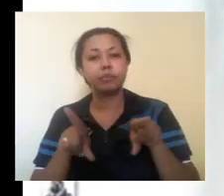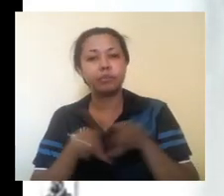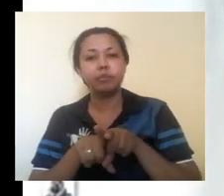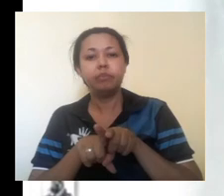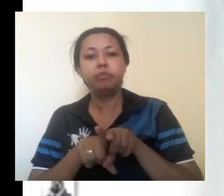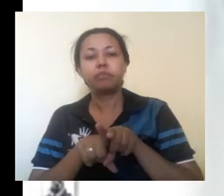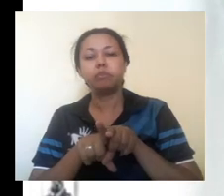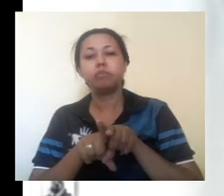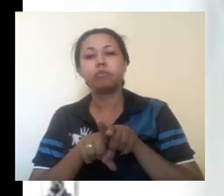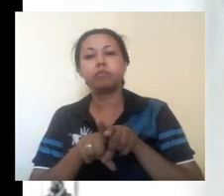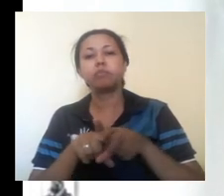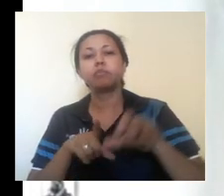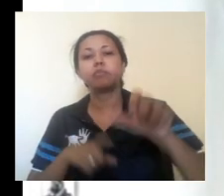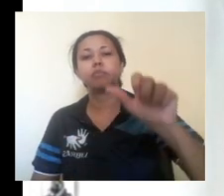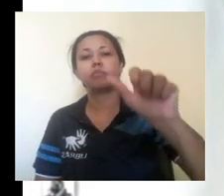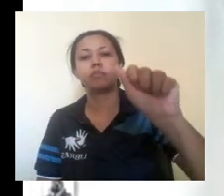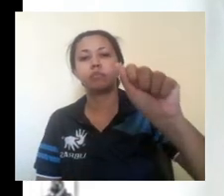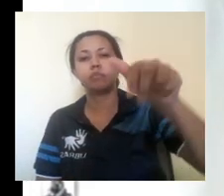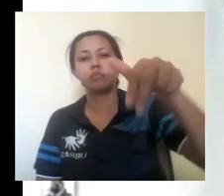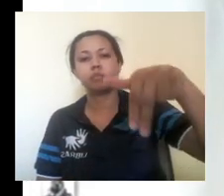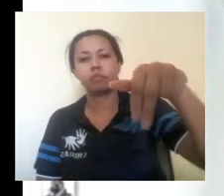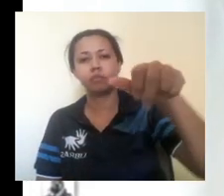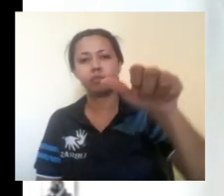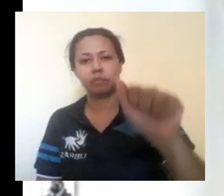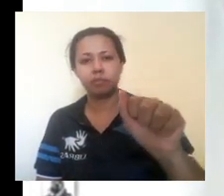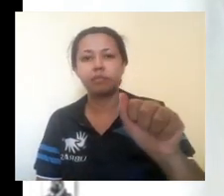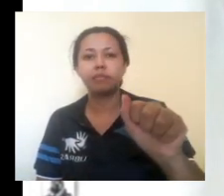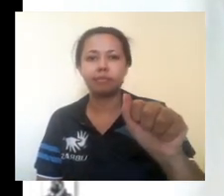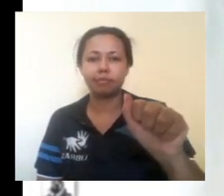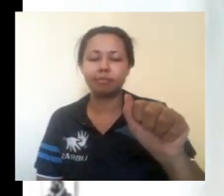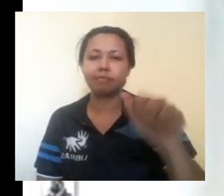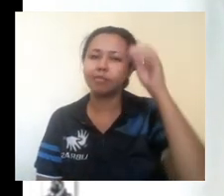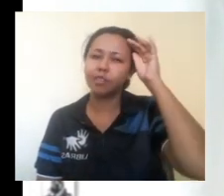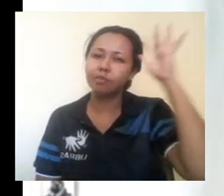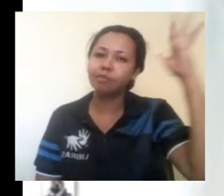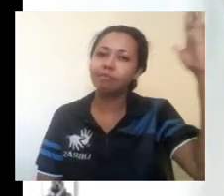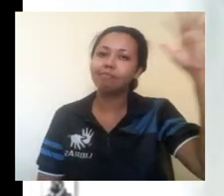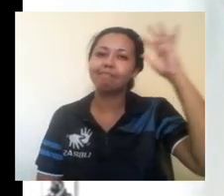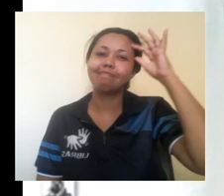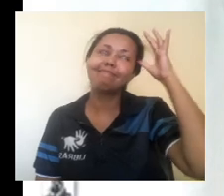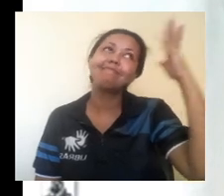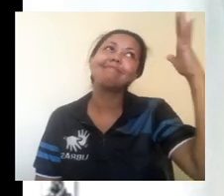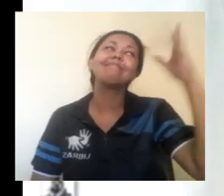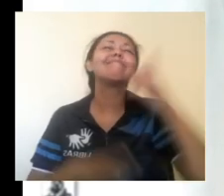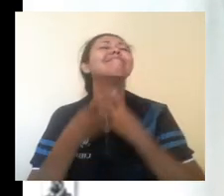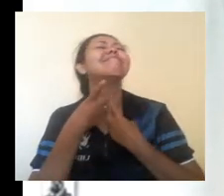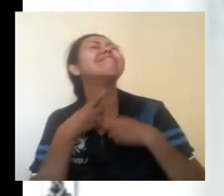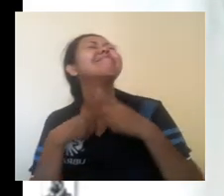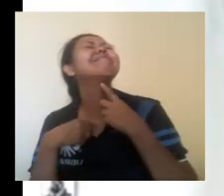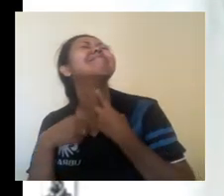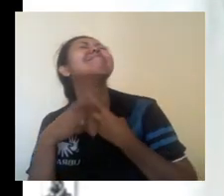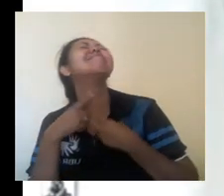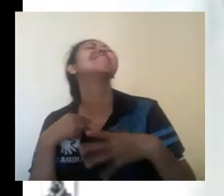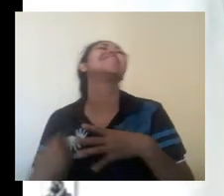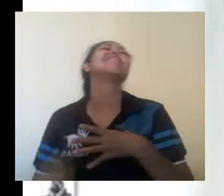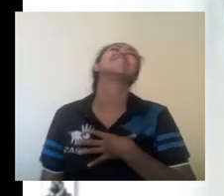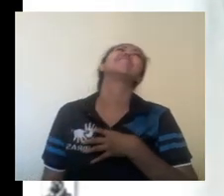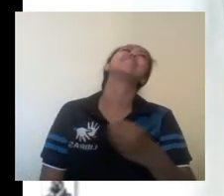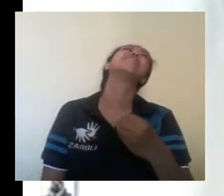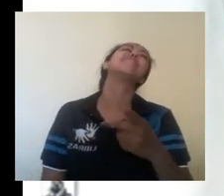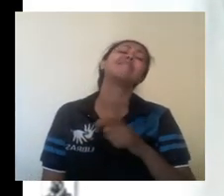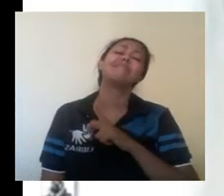que sonhava em ser mãe, né? E a gente tem este exemplo. E Ana depois oferece, né? Ela cumpre com o que ela